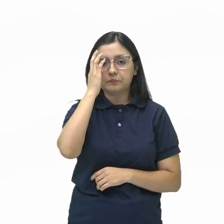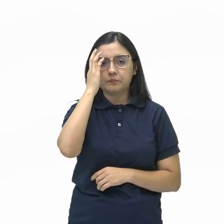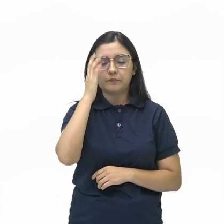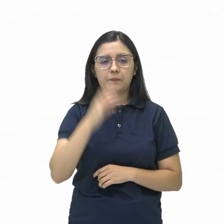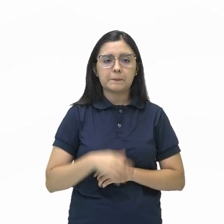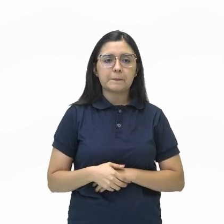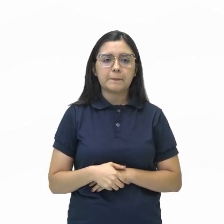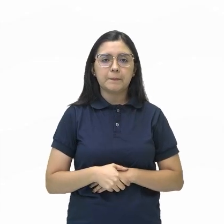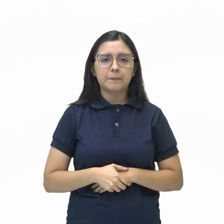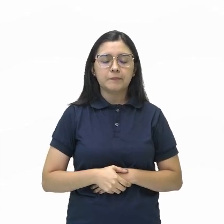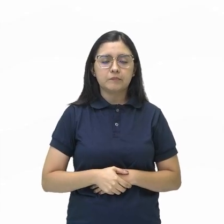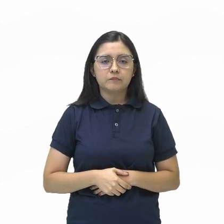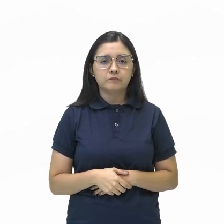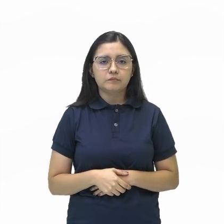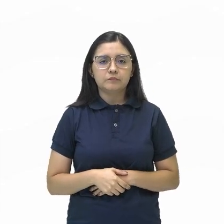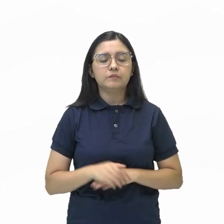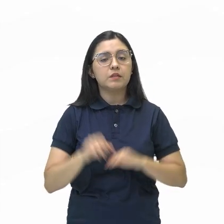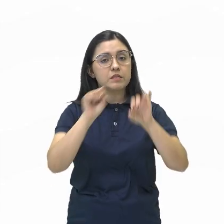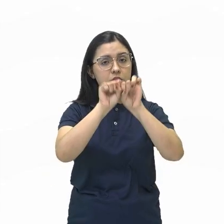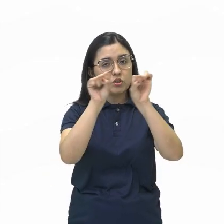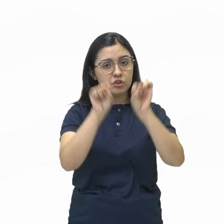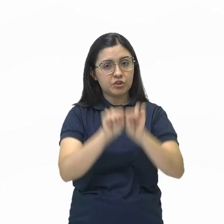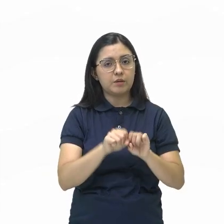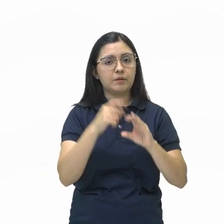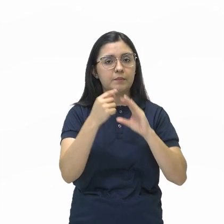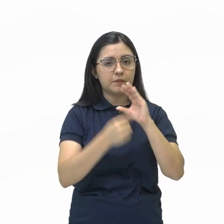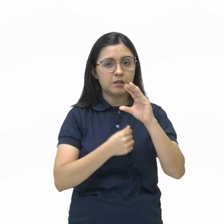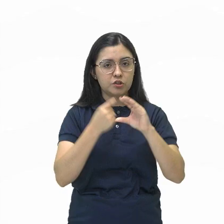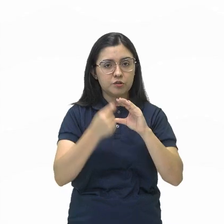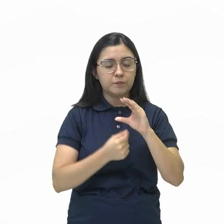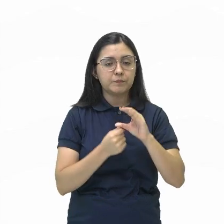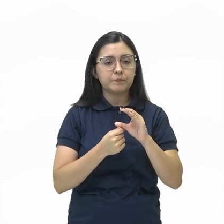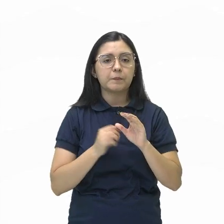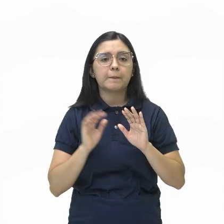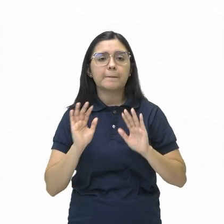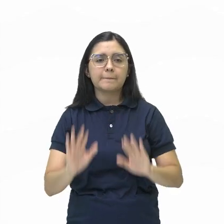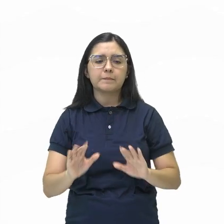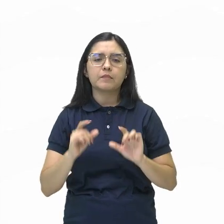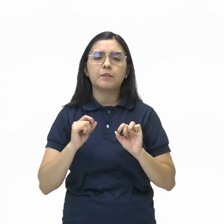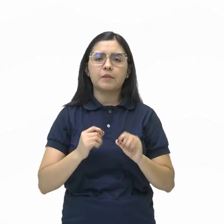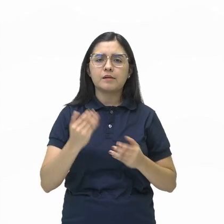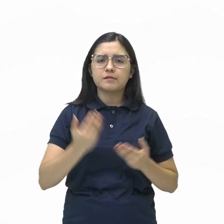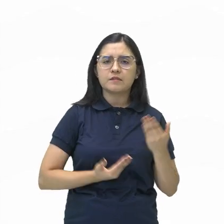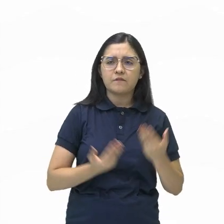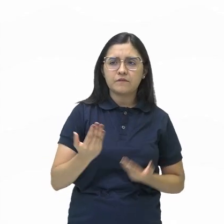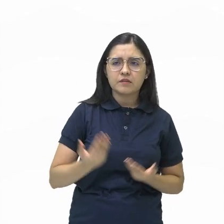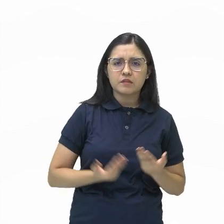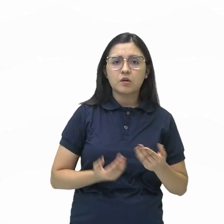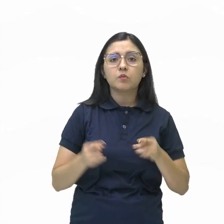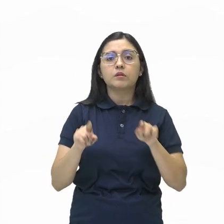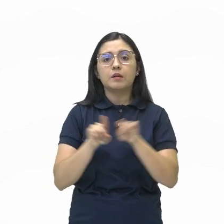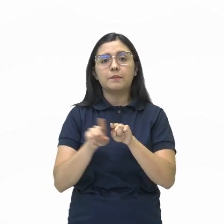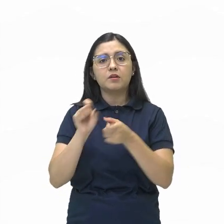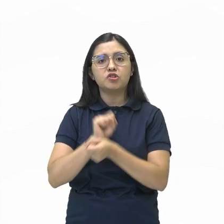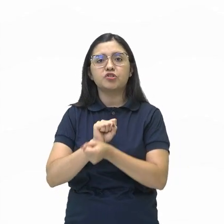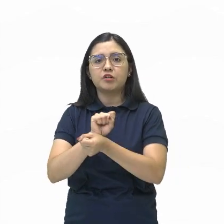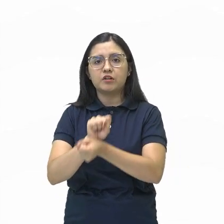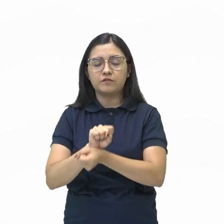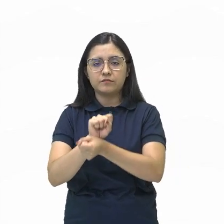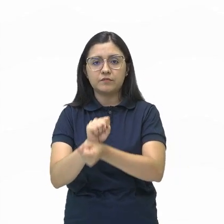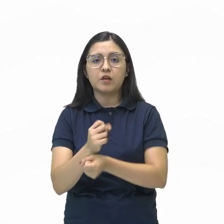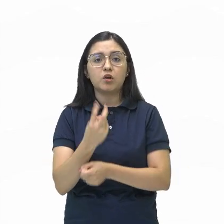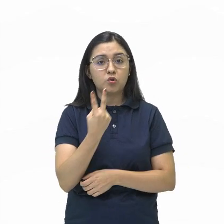vez mais esse sistema. Até então, a servidão e a escravidão eram os